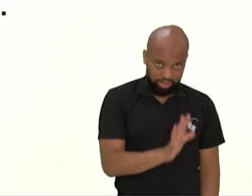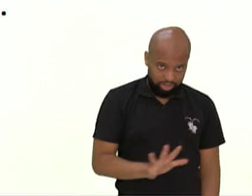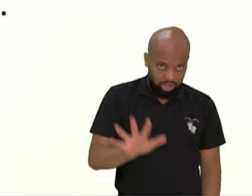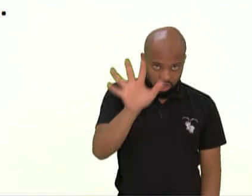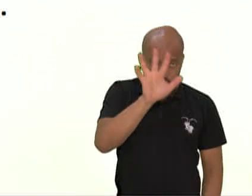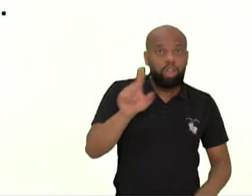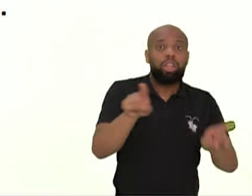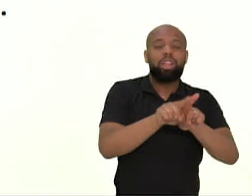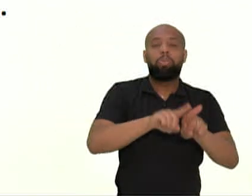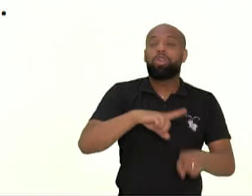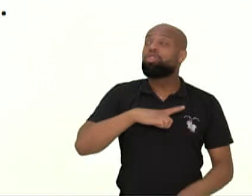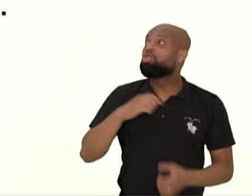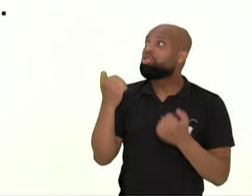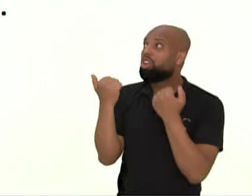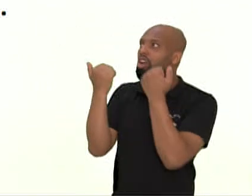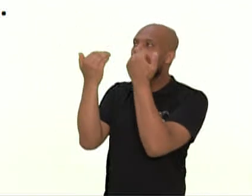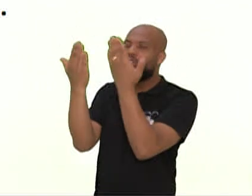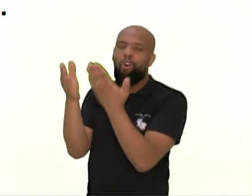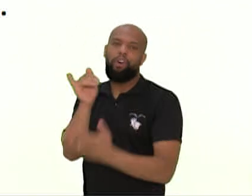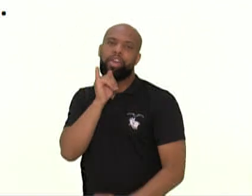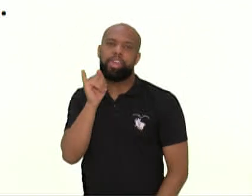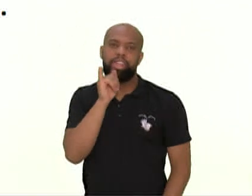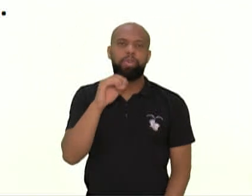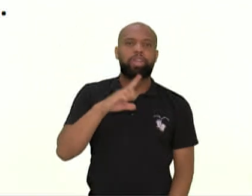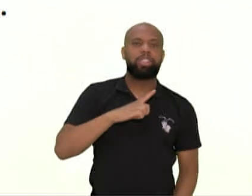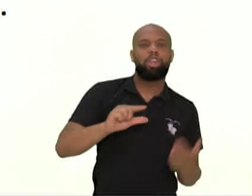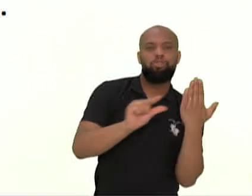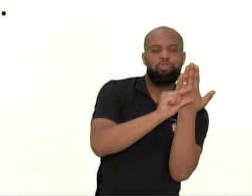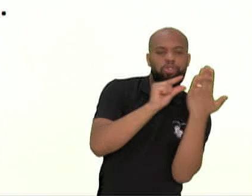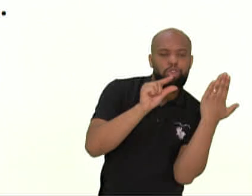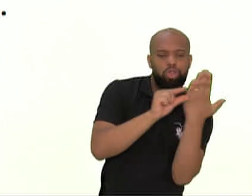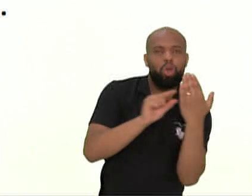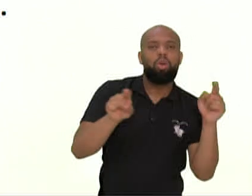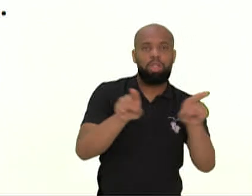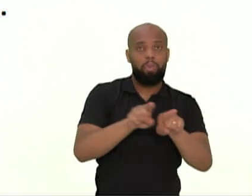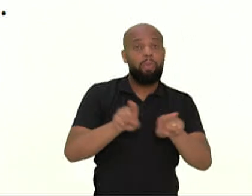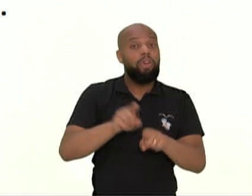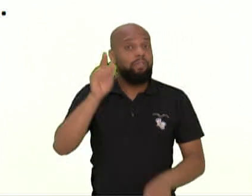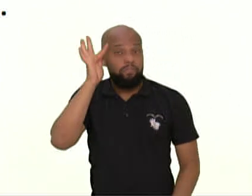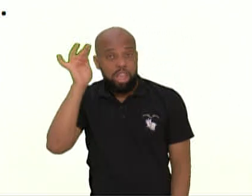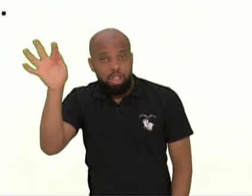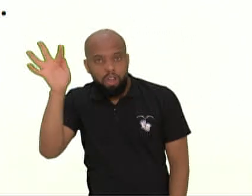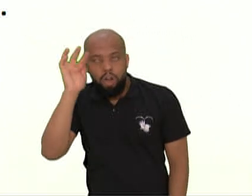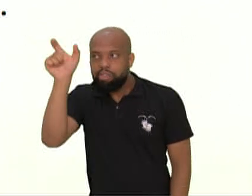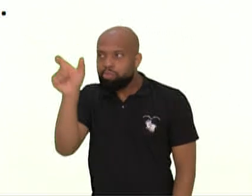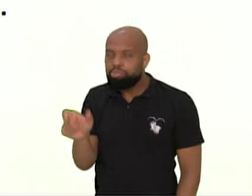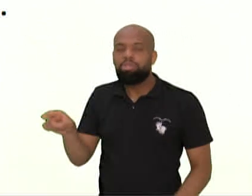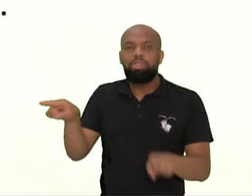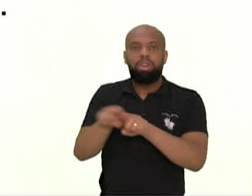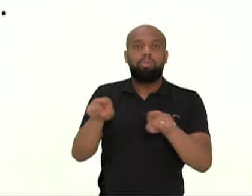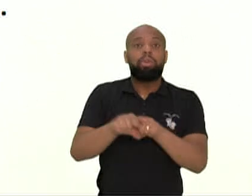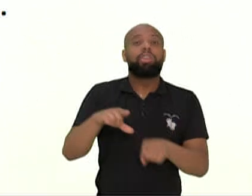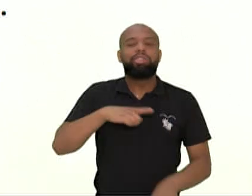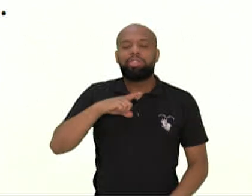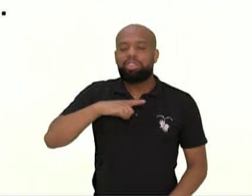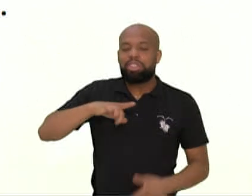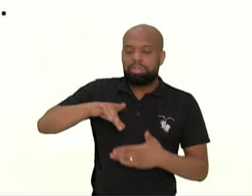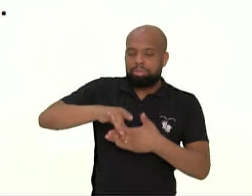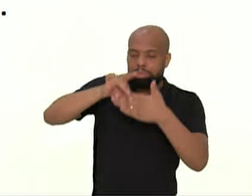por pressões e de pensadores, filósofos que discutiam isso, como também de economistas e diplomatas, como